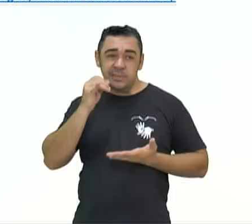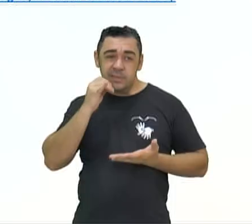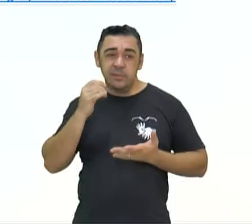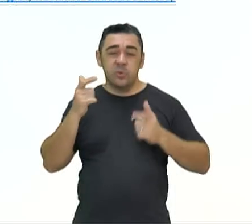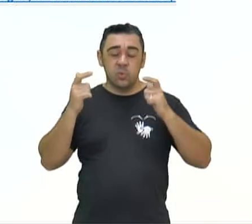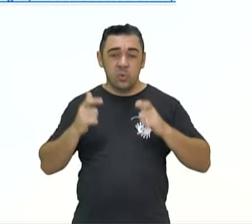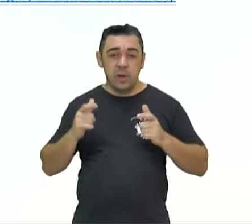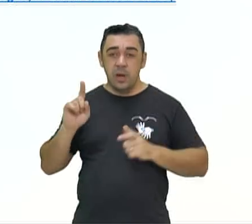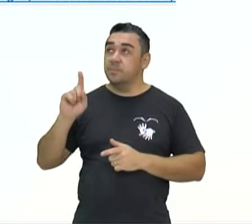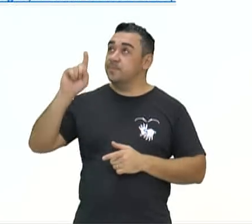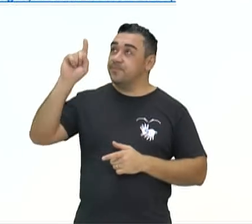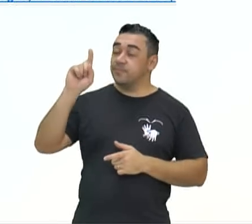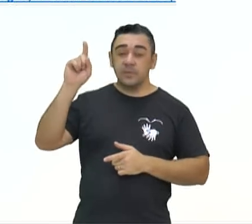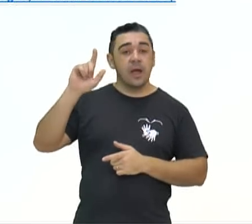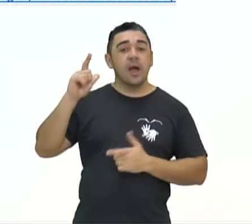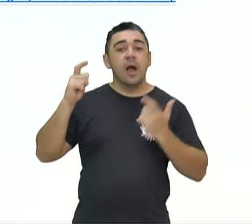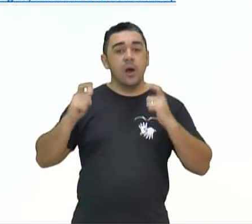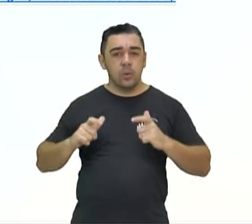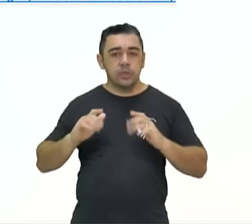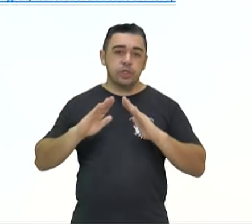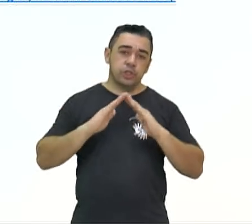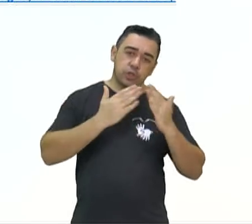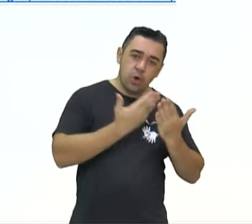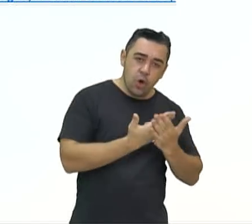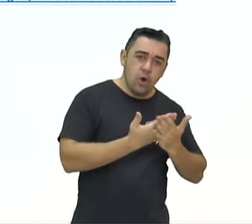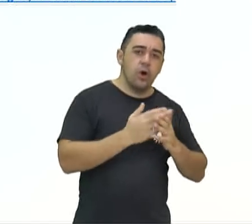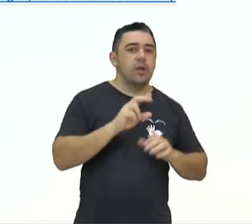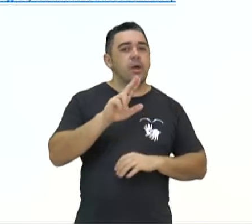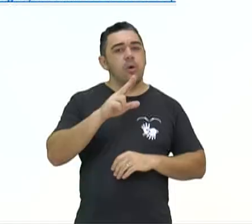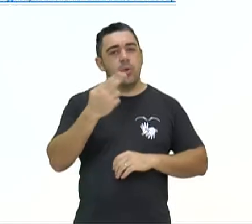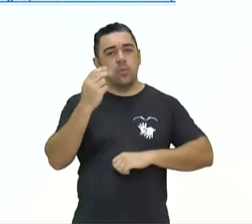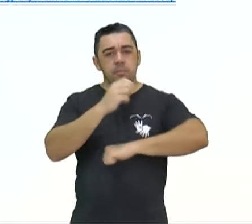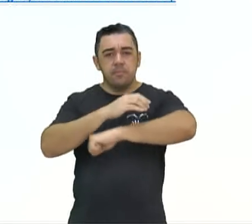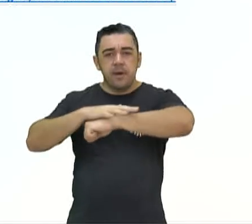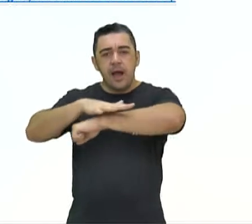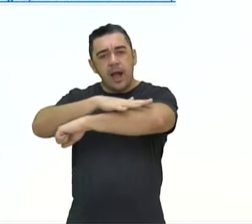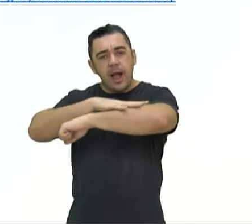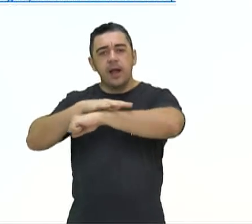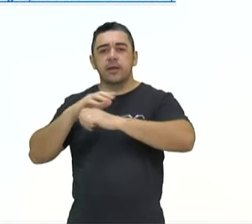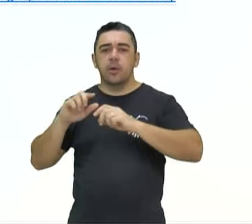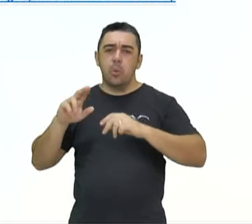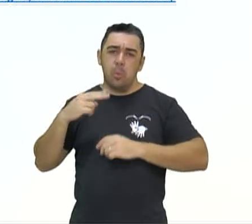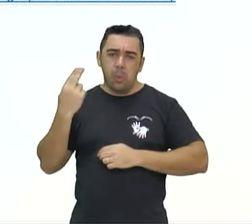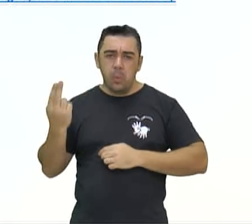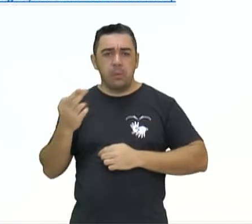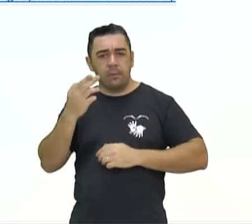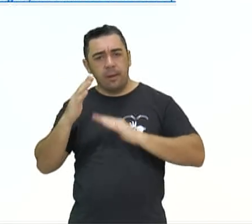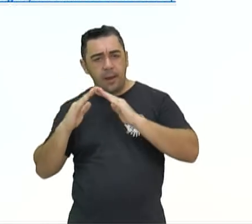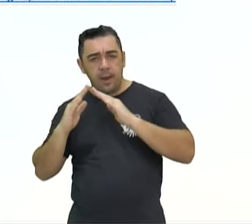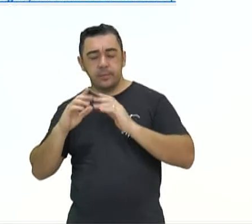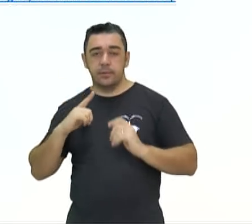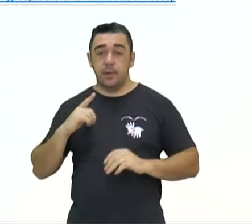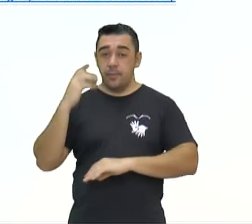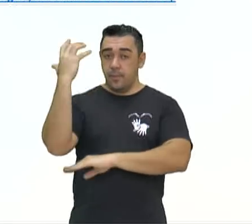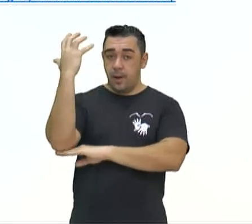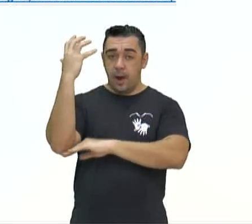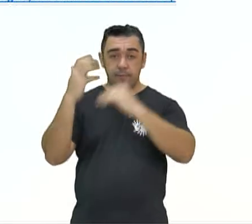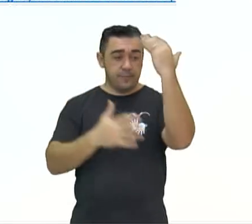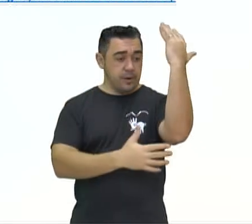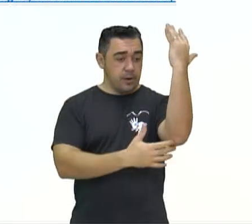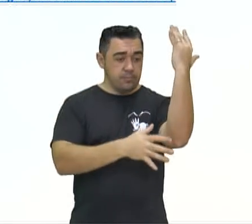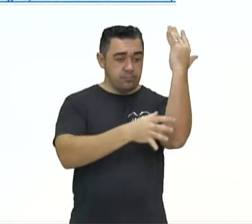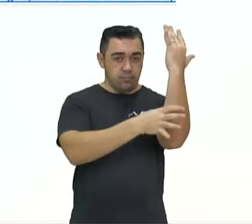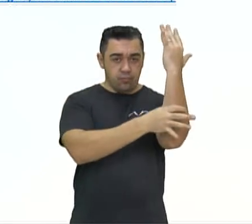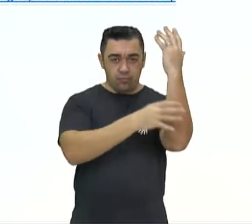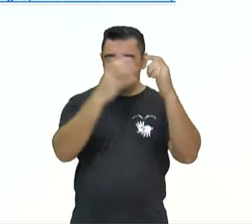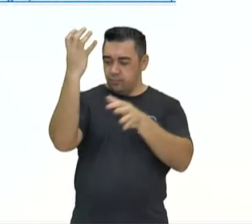da escola, no parque, no quintal de casa, né? Nós temos 2 árvores, aqui o